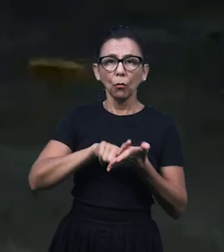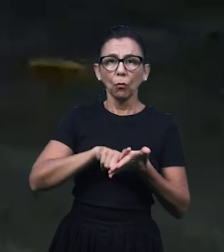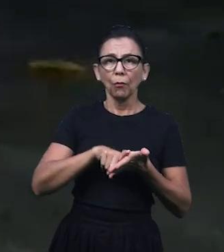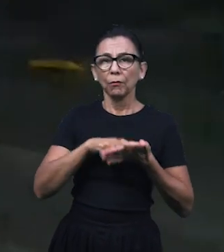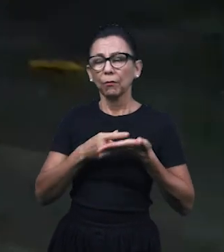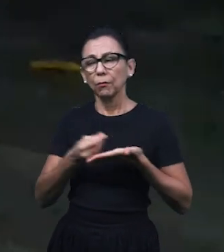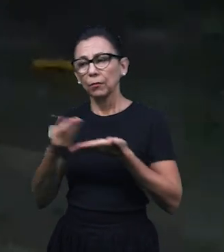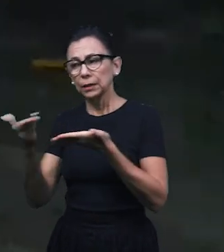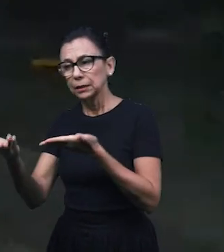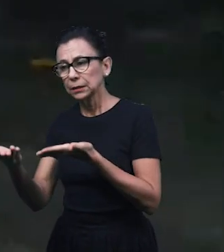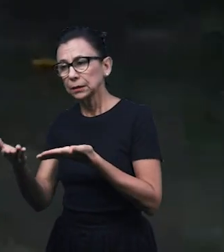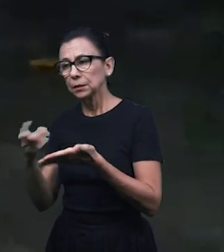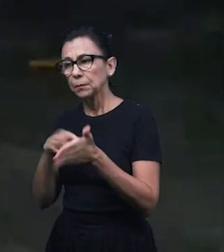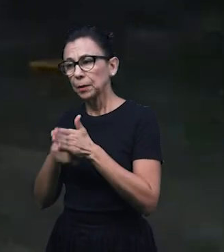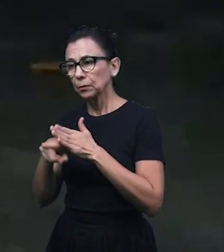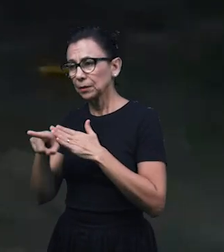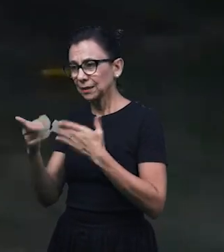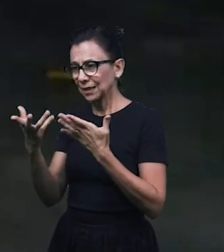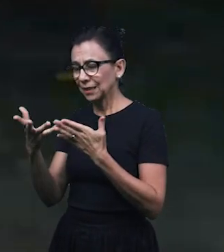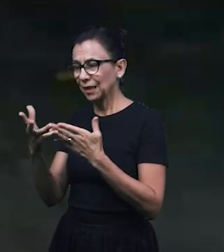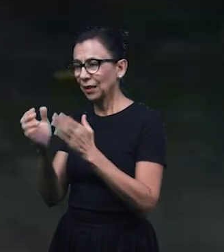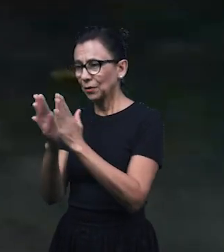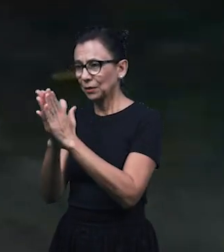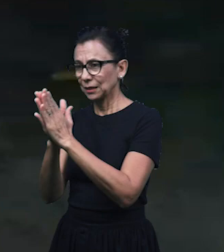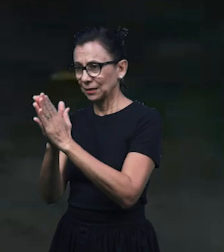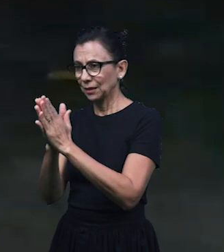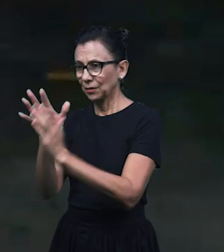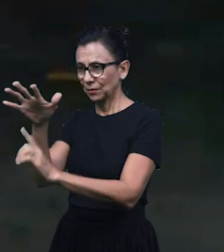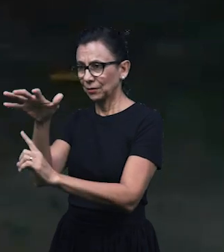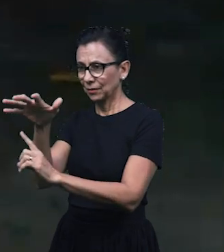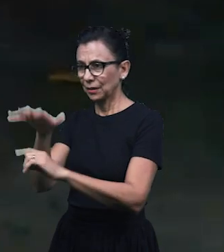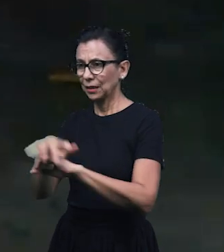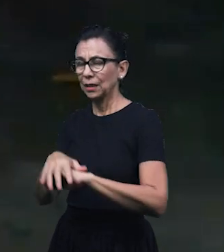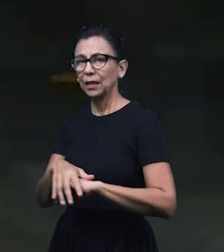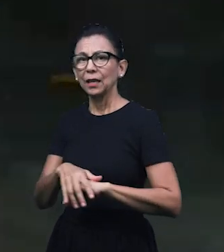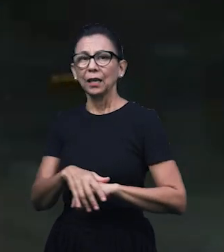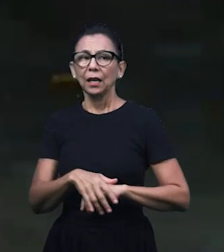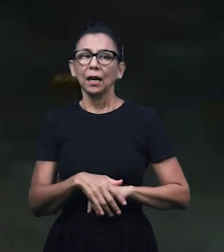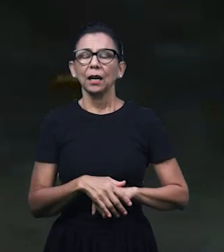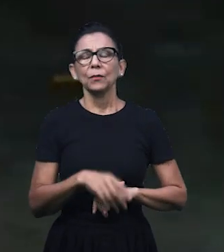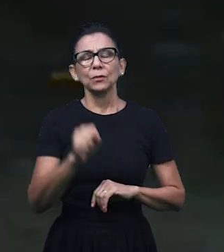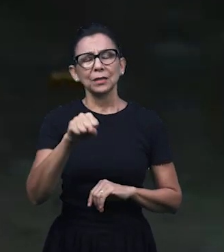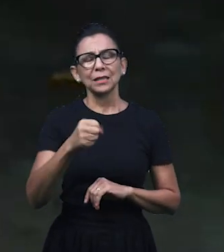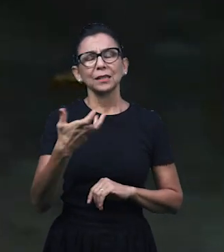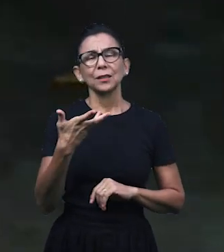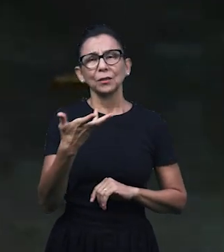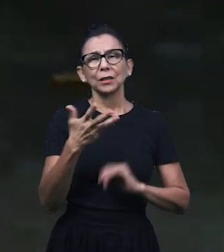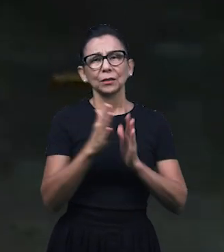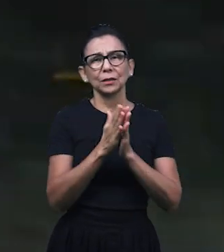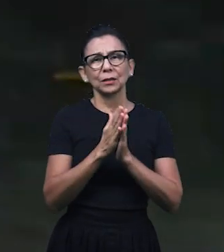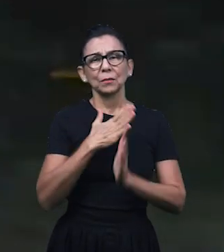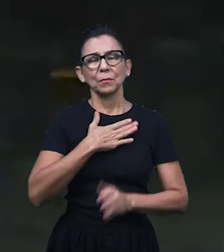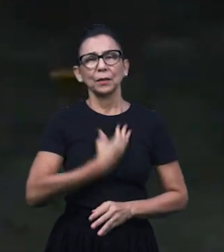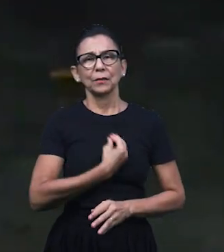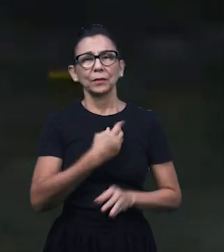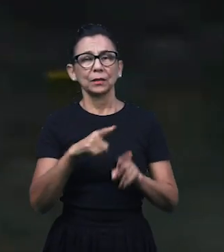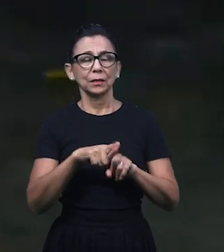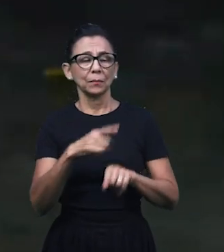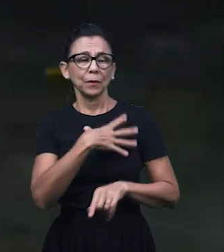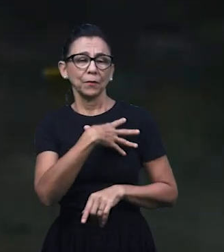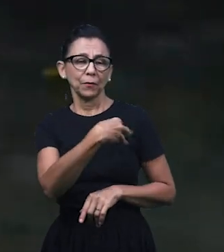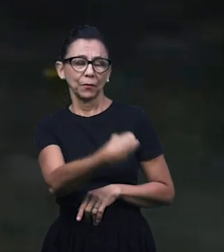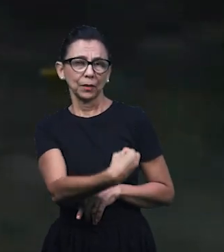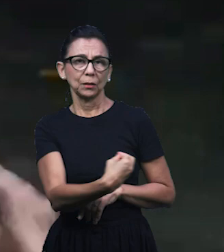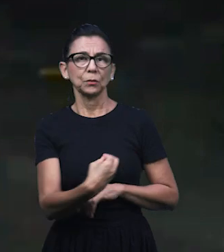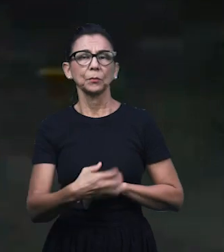convite quanto uma oração. E interessante que ela falava que ela queria uma oração para ela e também para o seu filho. E logo em